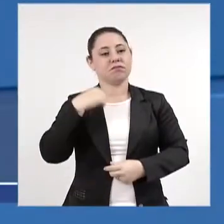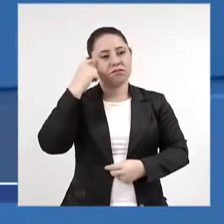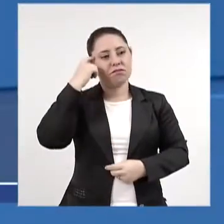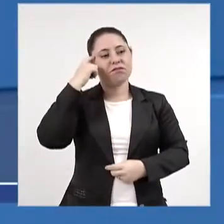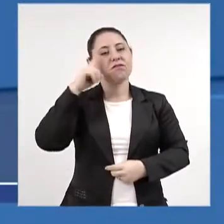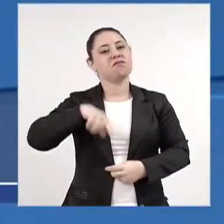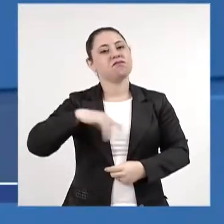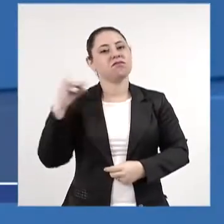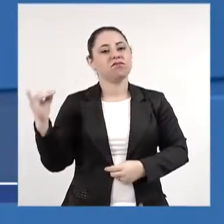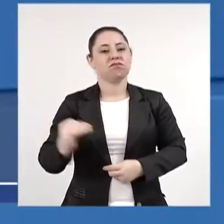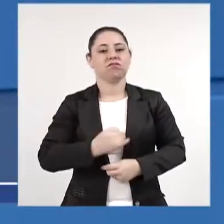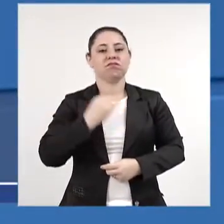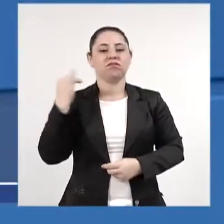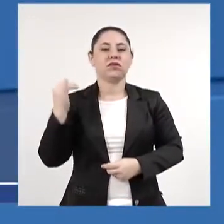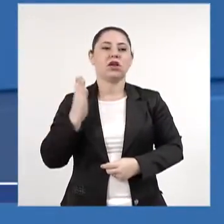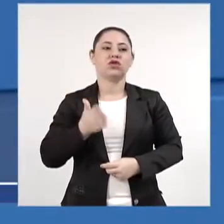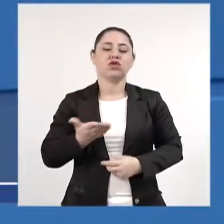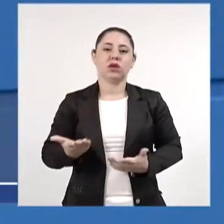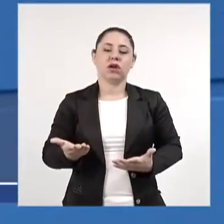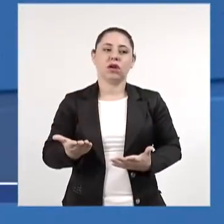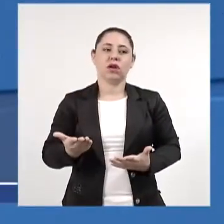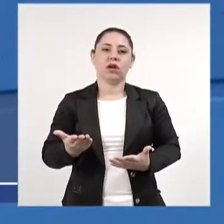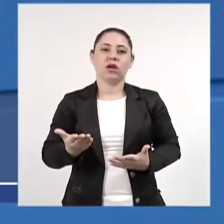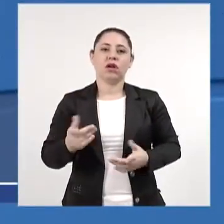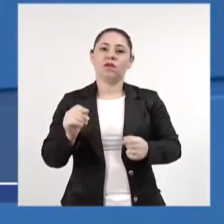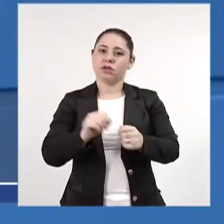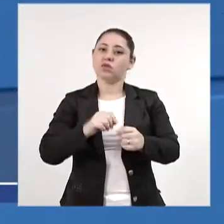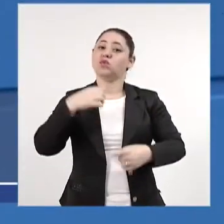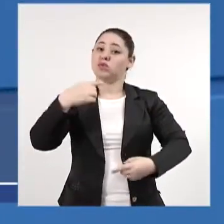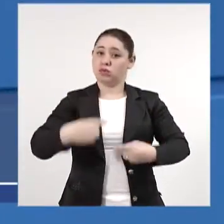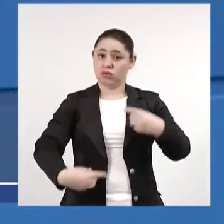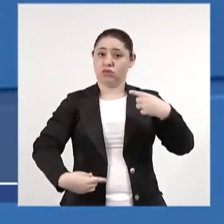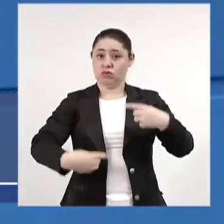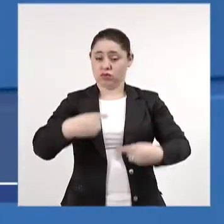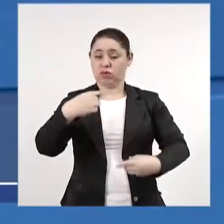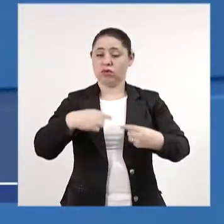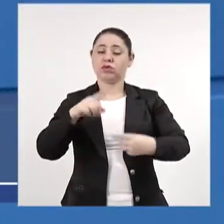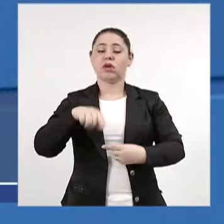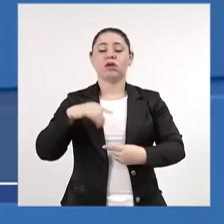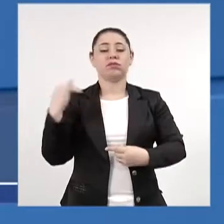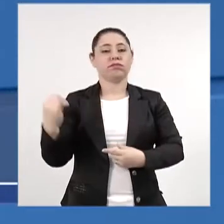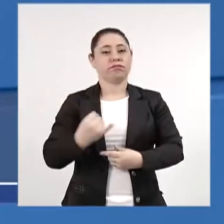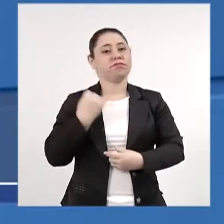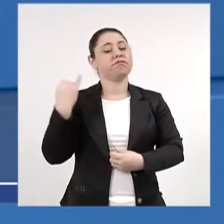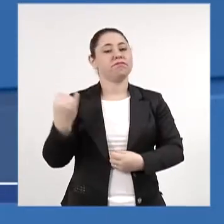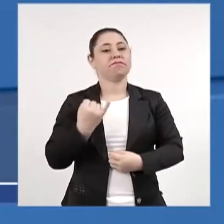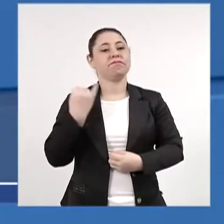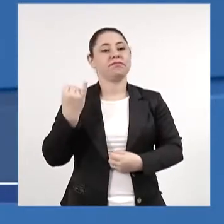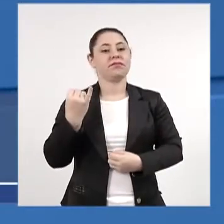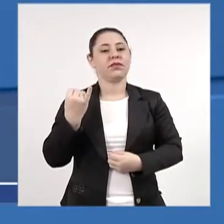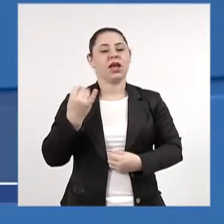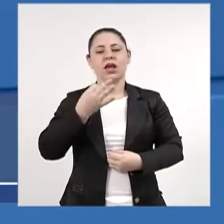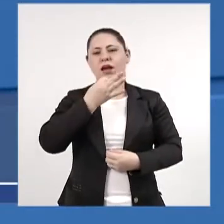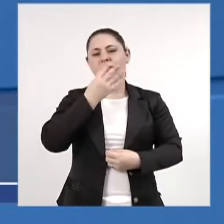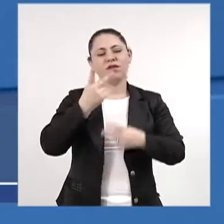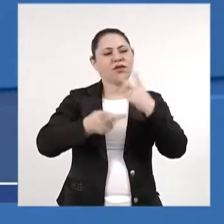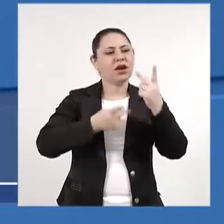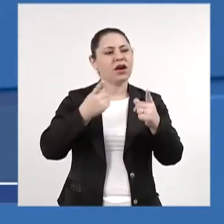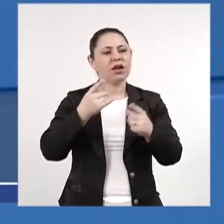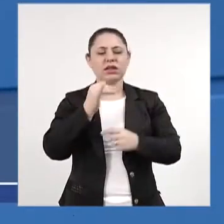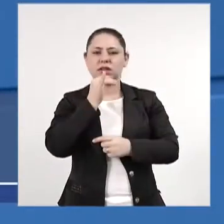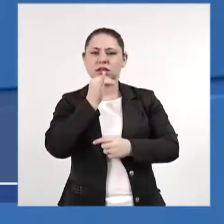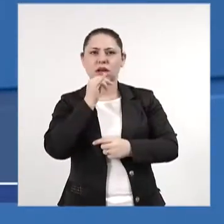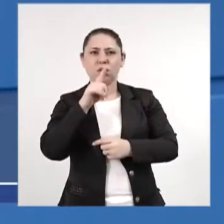interessante, já da gente estar fazendo o debate já é importante. O senhor cita, por exemplo, a